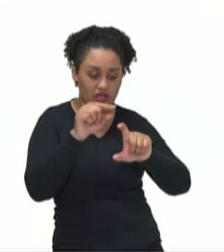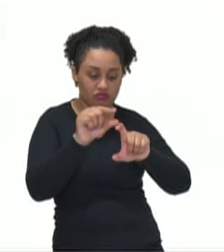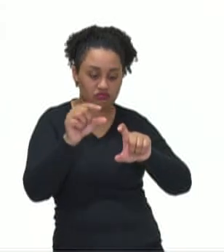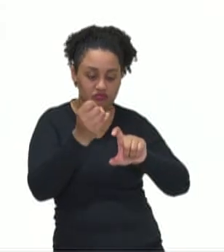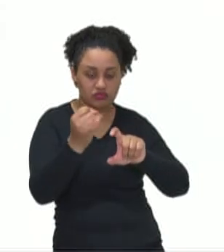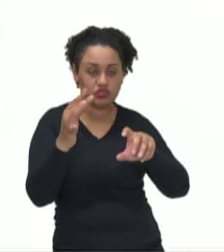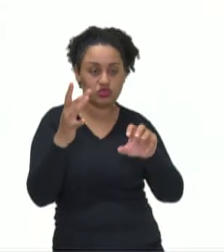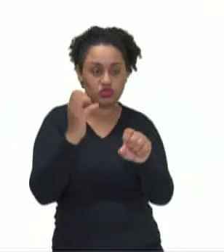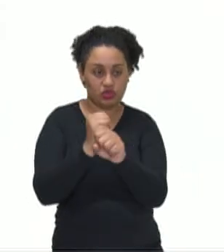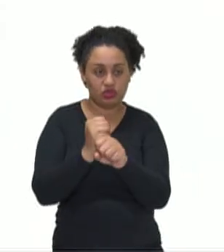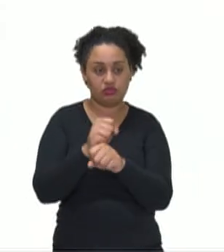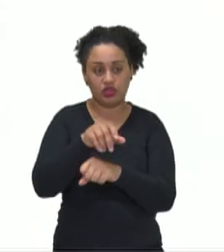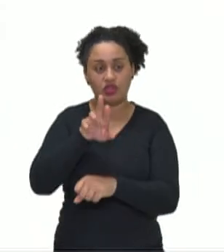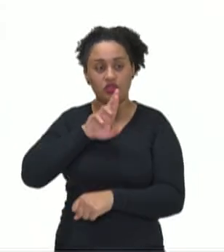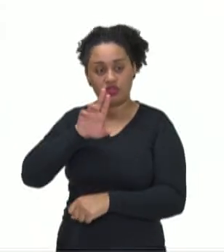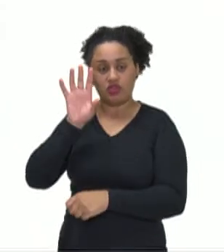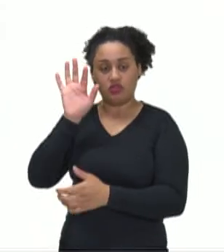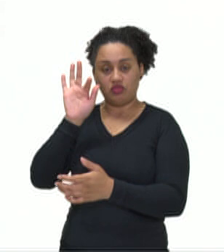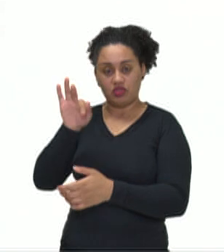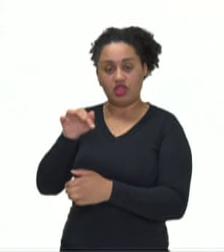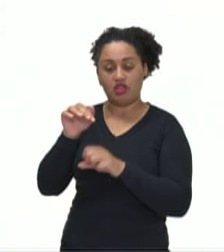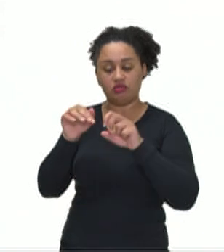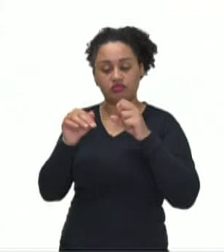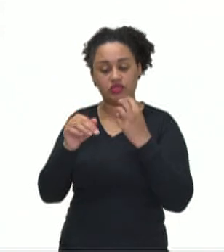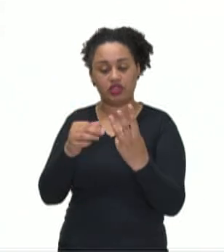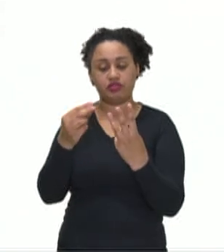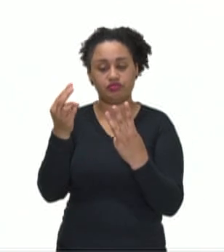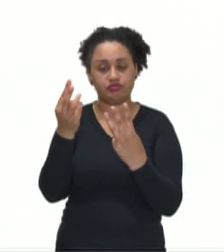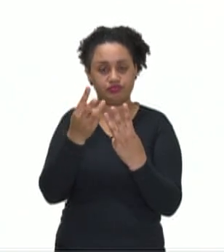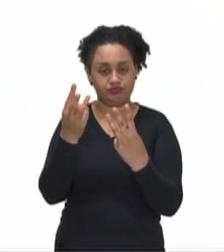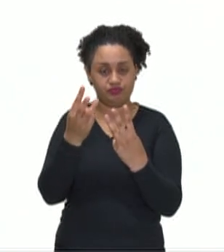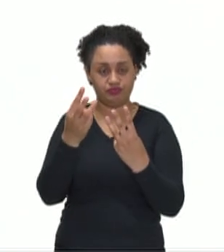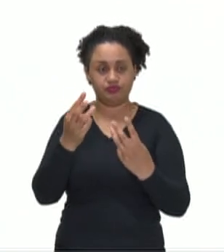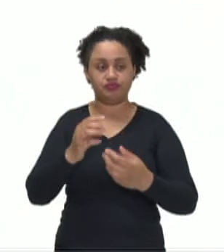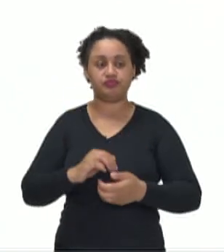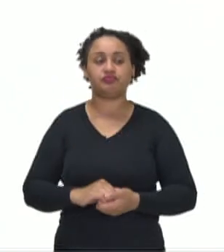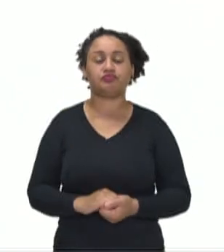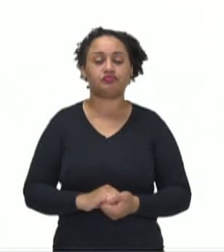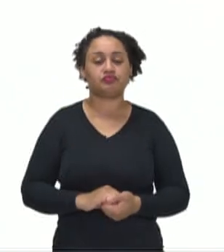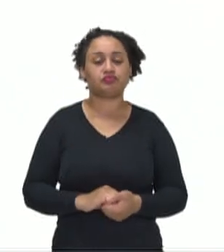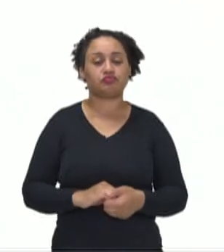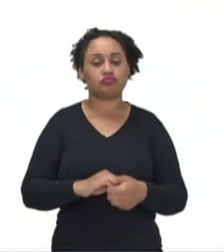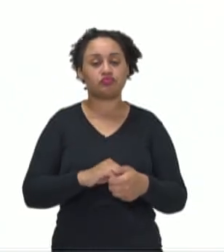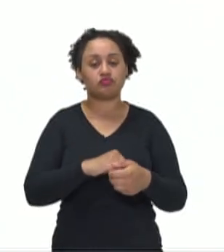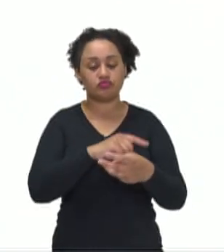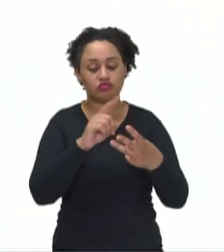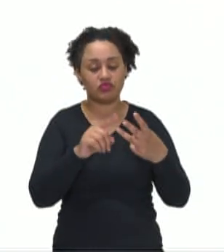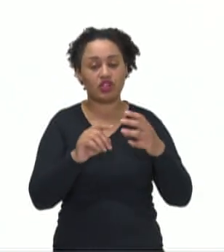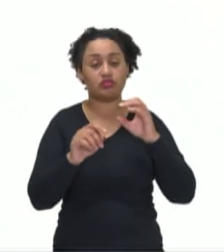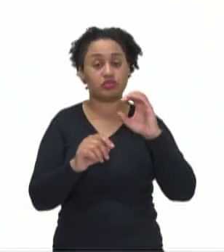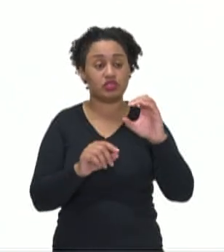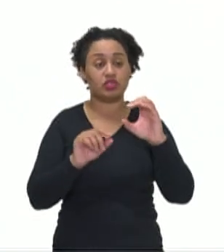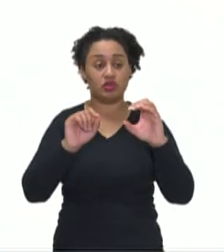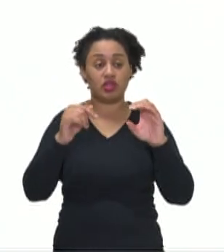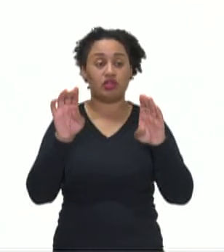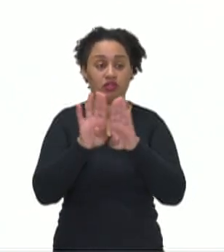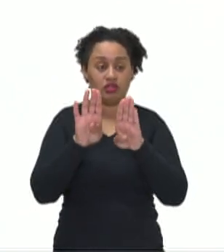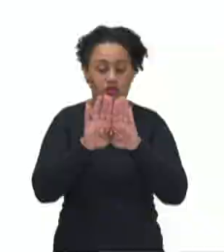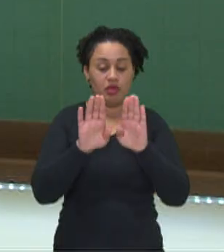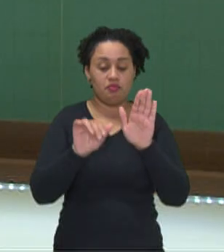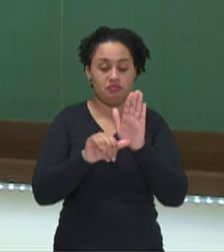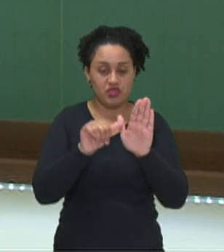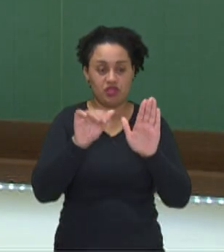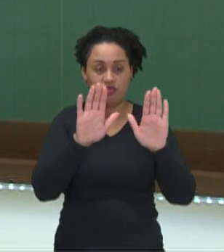expoentes. Resultado final, 3 elevado ao cubo. Na letra C, mesma situação.